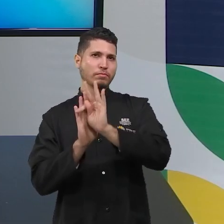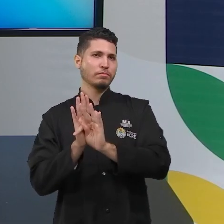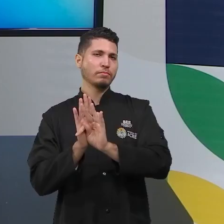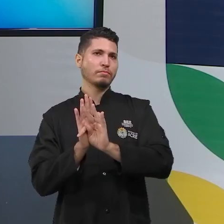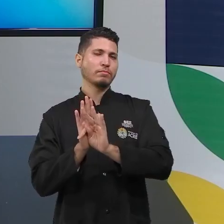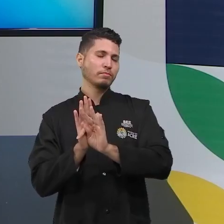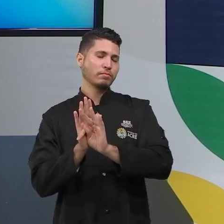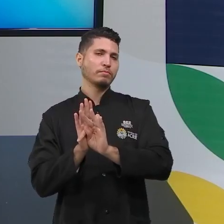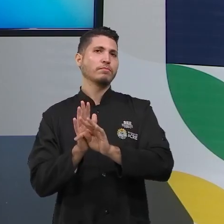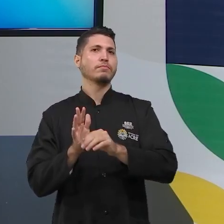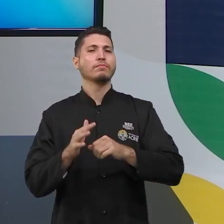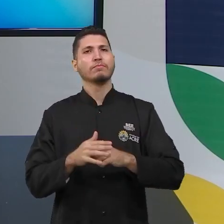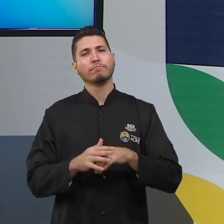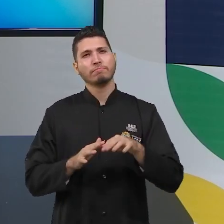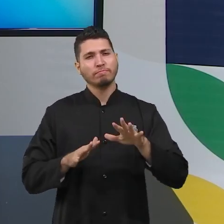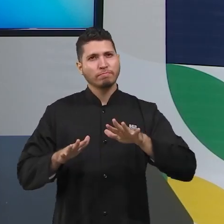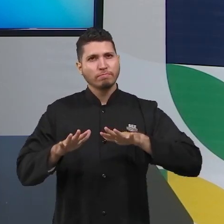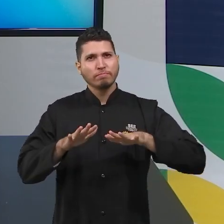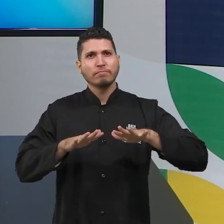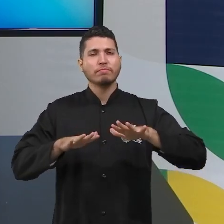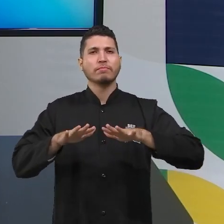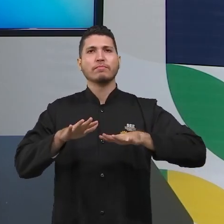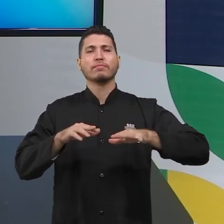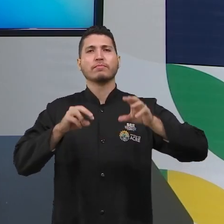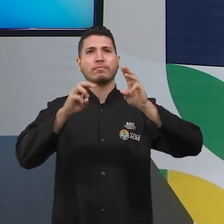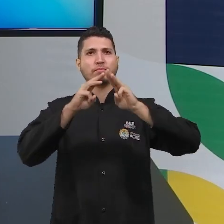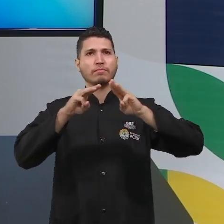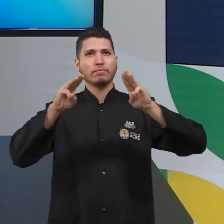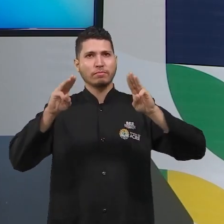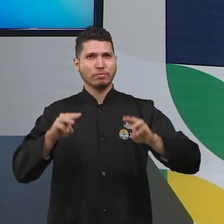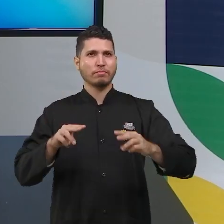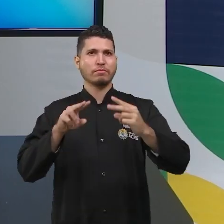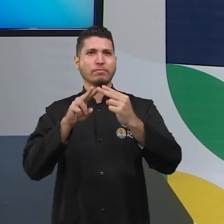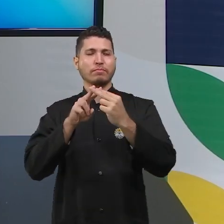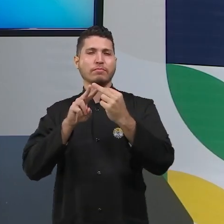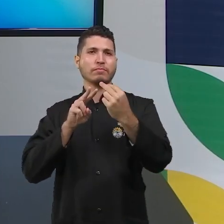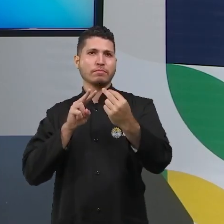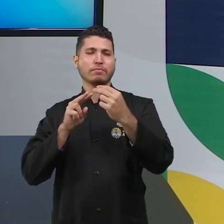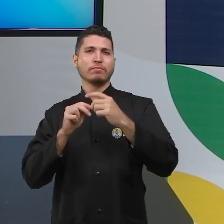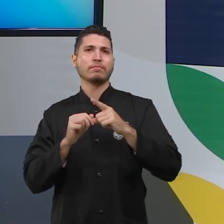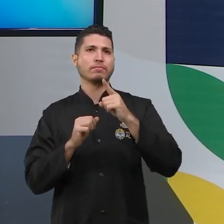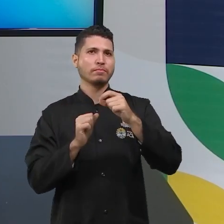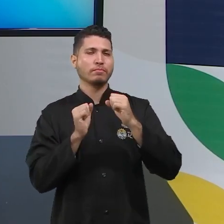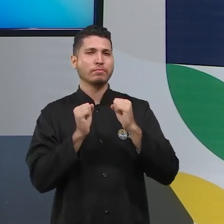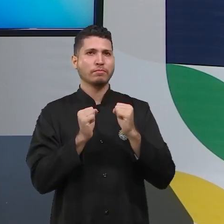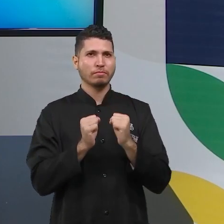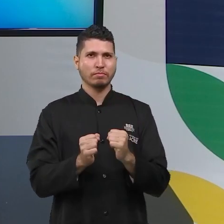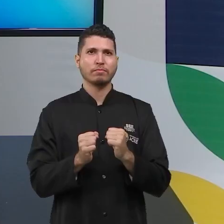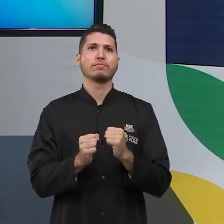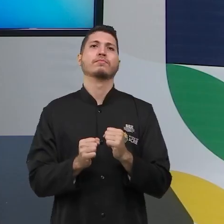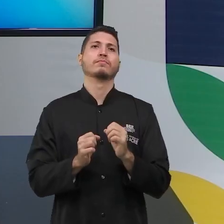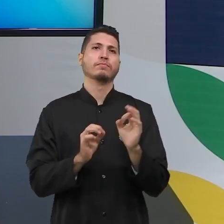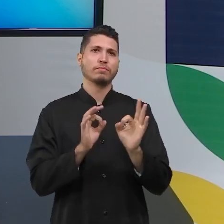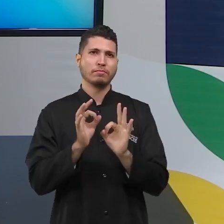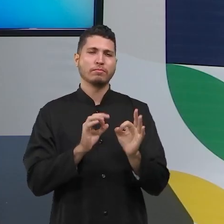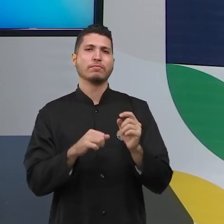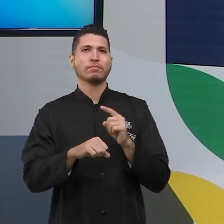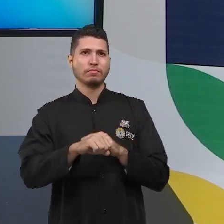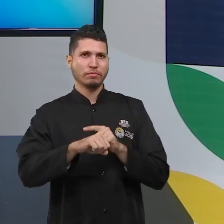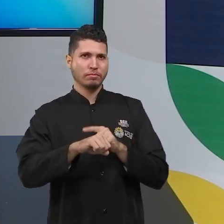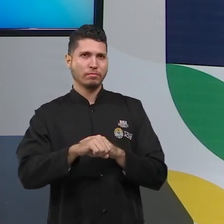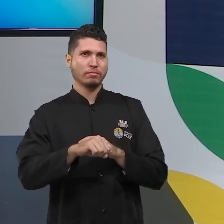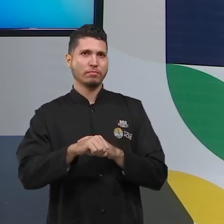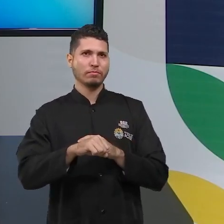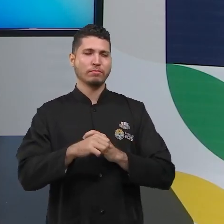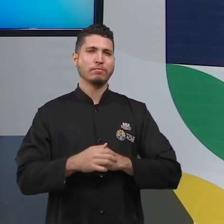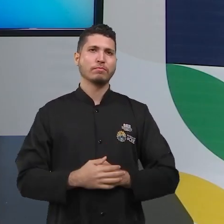muito dinâmico quando o museu ele é virtual e você também pode planejar o seu tempo de uma forma melhor, porque